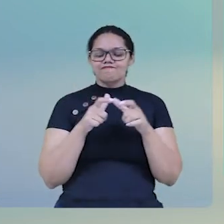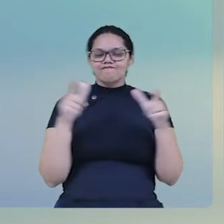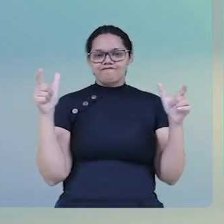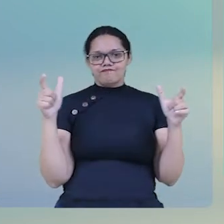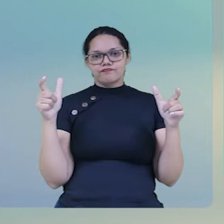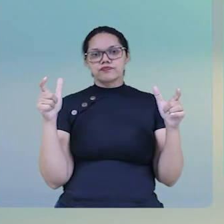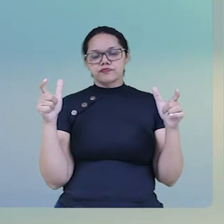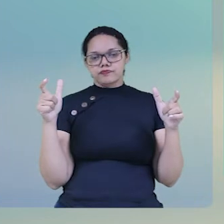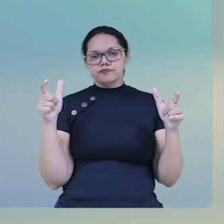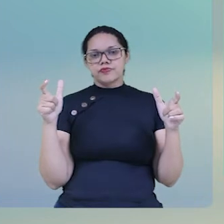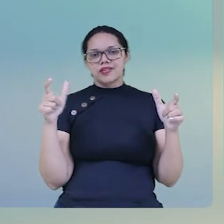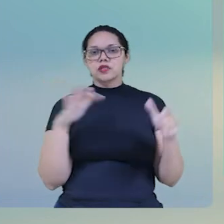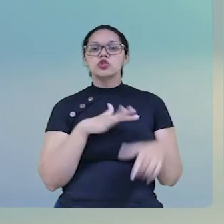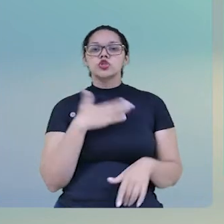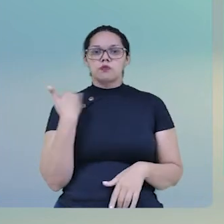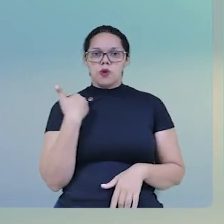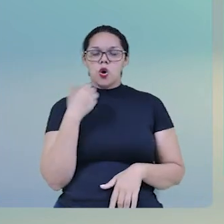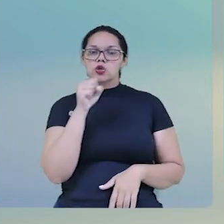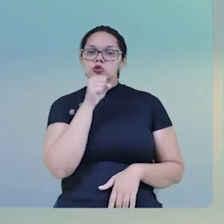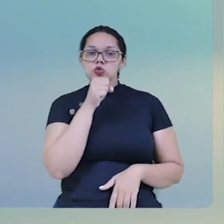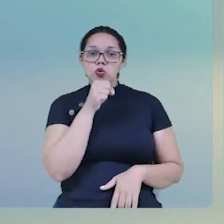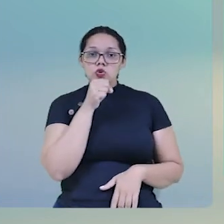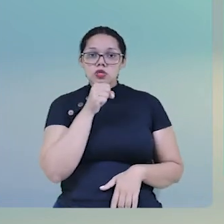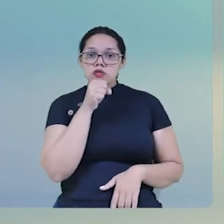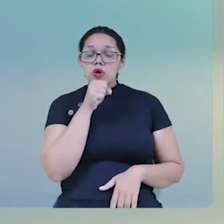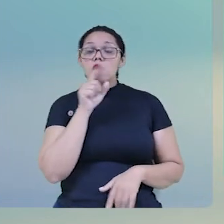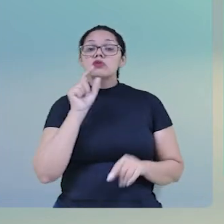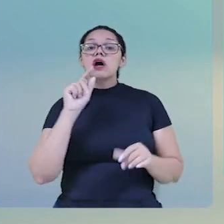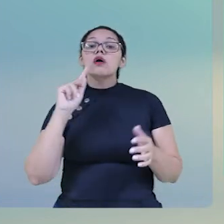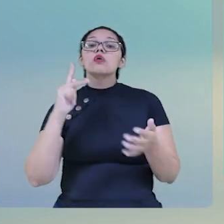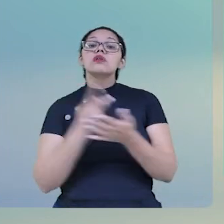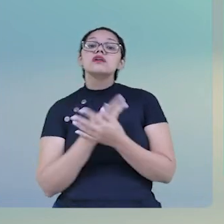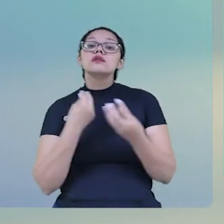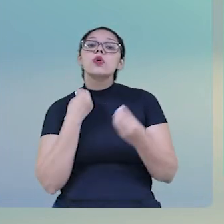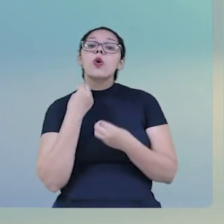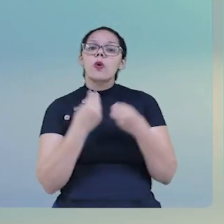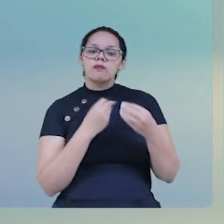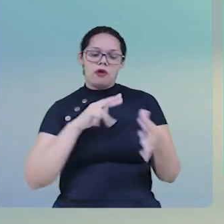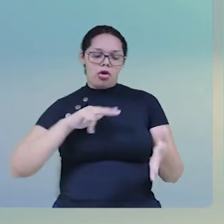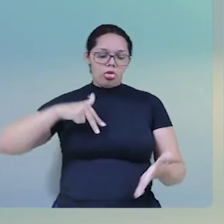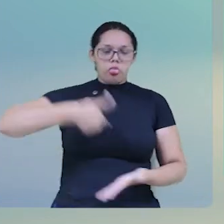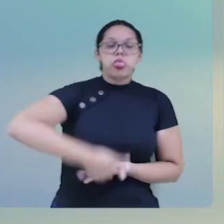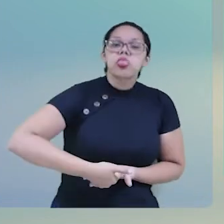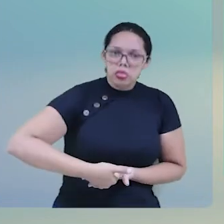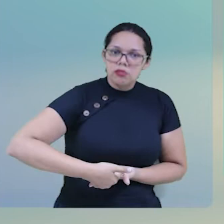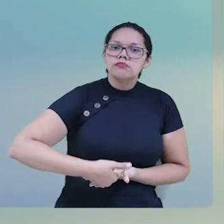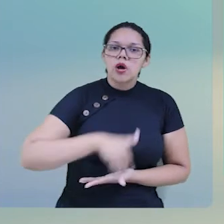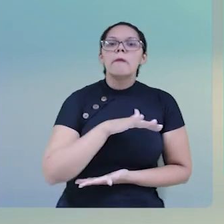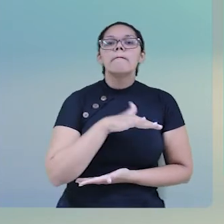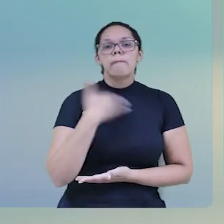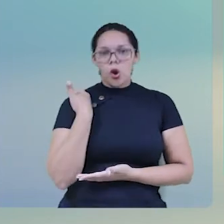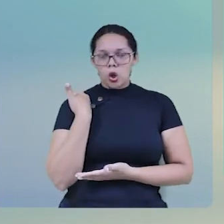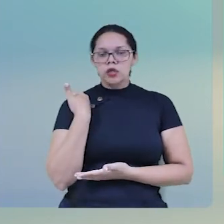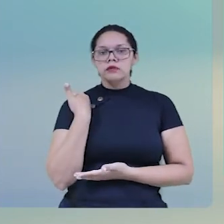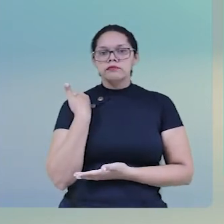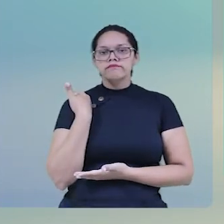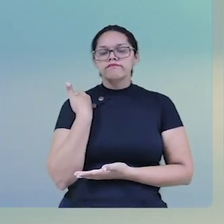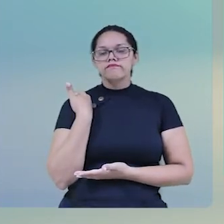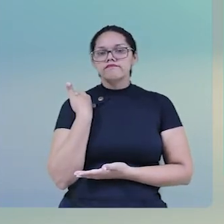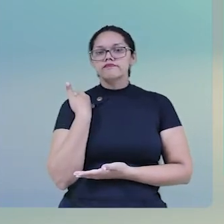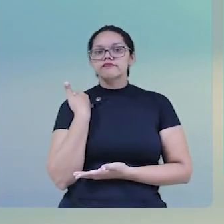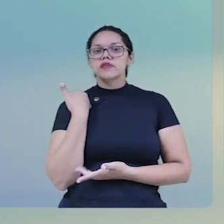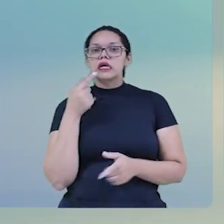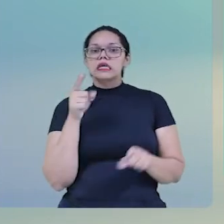causas de morte dos idosos são as quedas? Você sabia que as quedas são provocadas